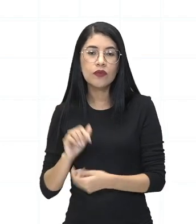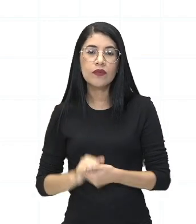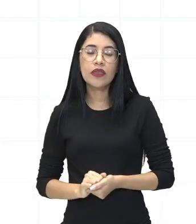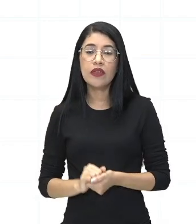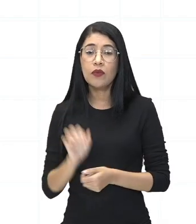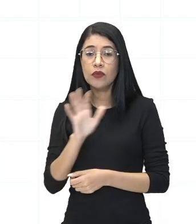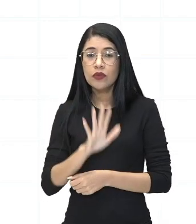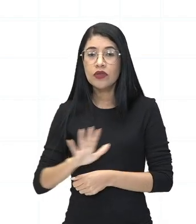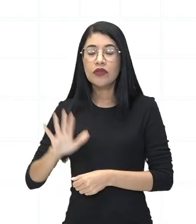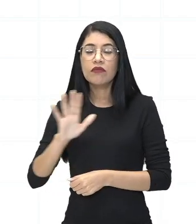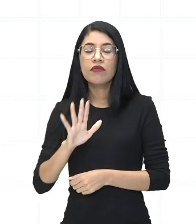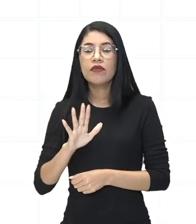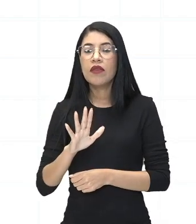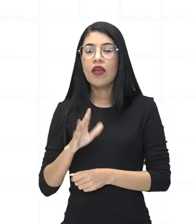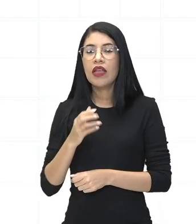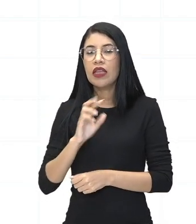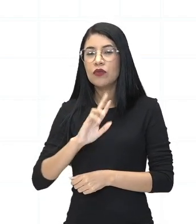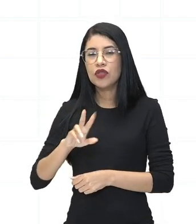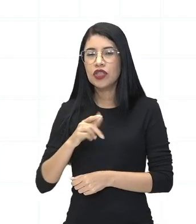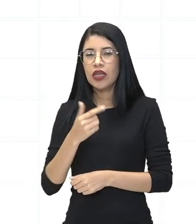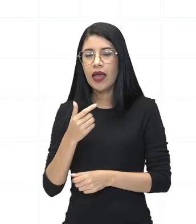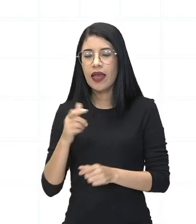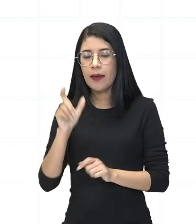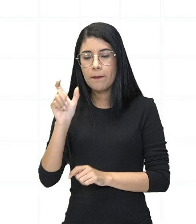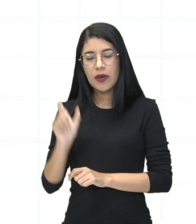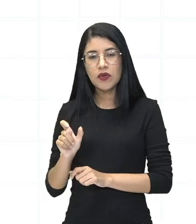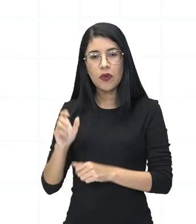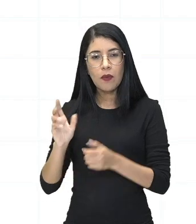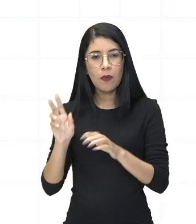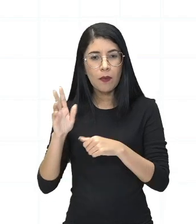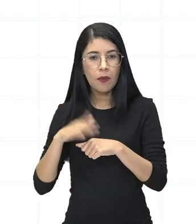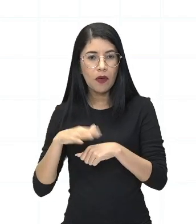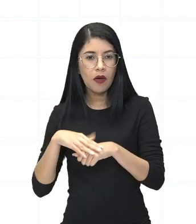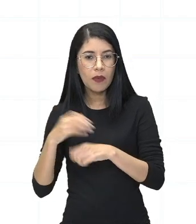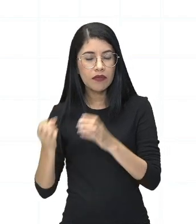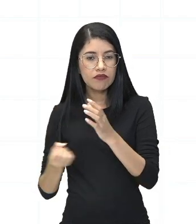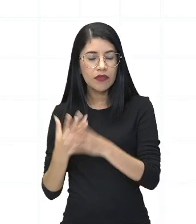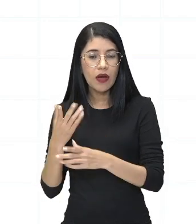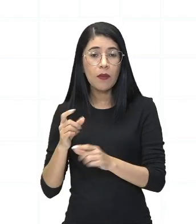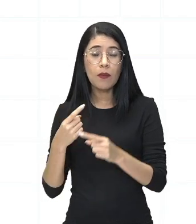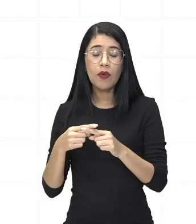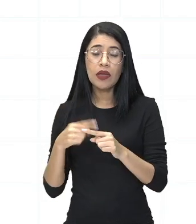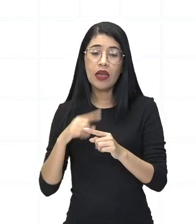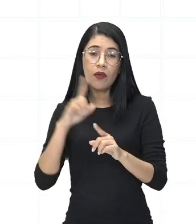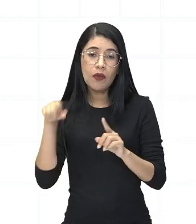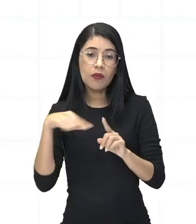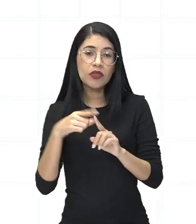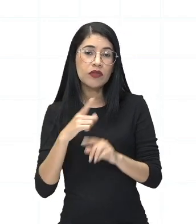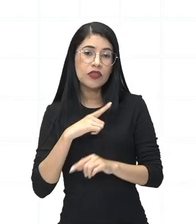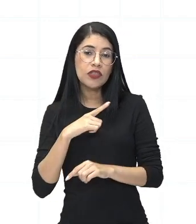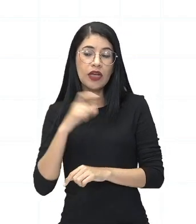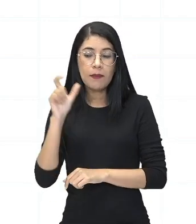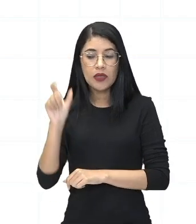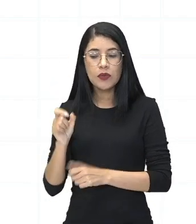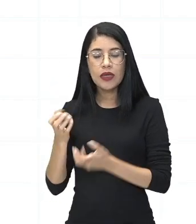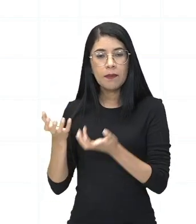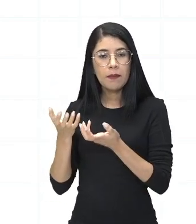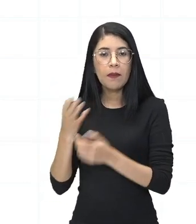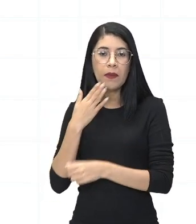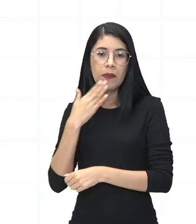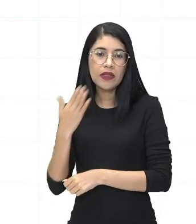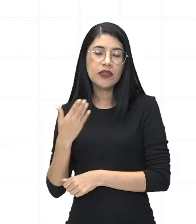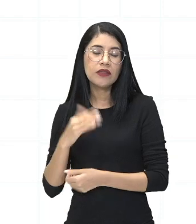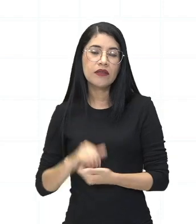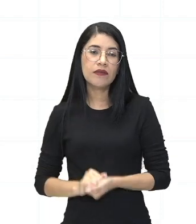geral, anônimas, porque eram produzidas com alguma finalidade e era encomendada por alguém.